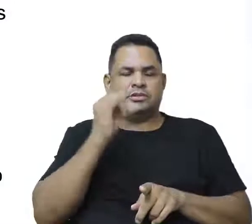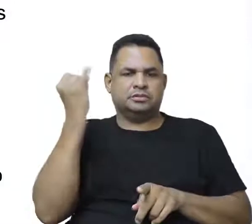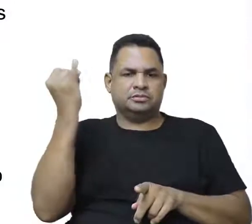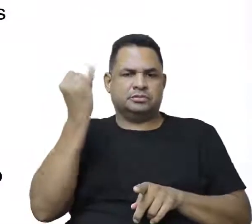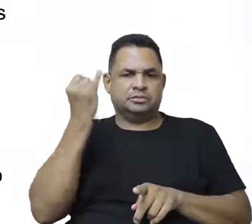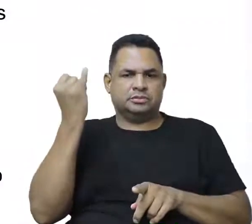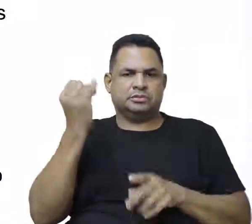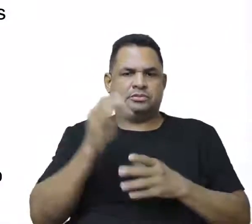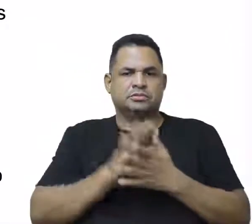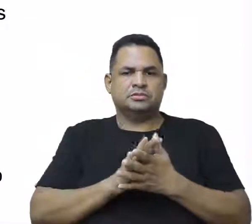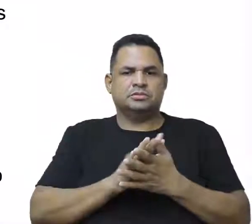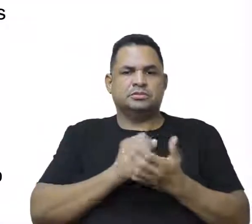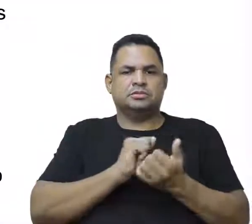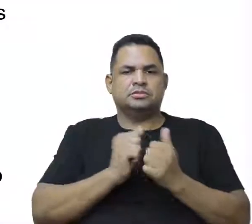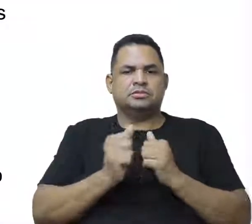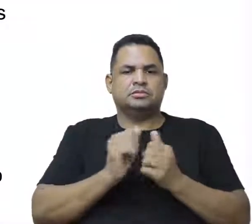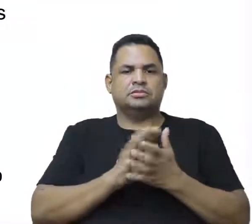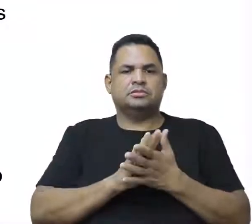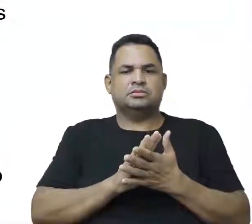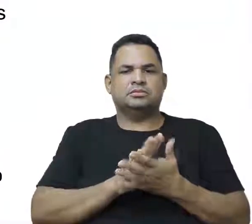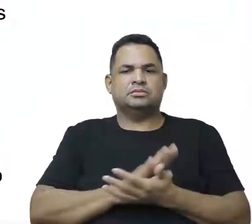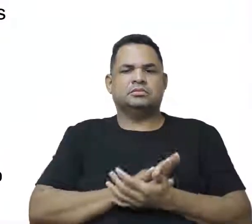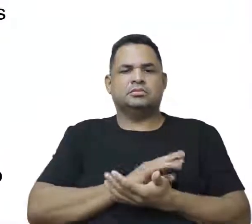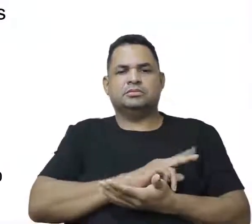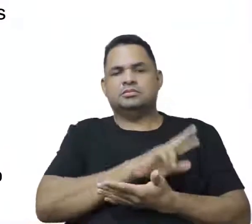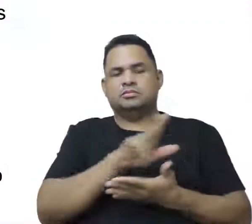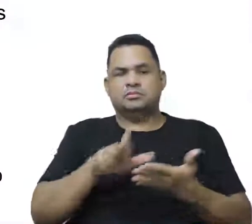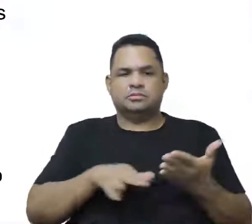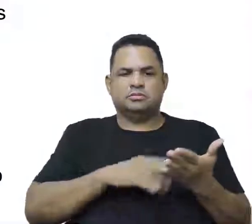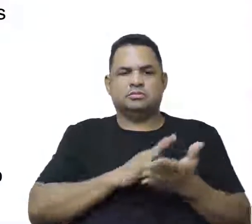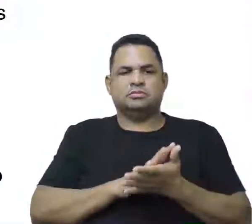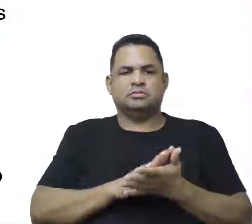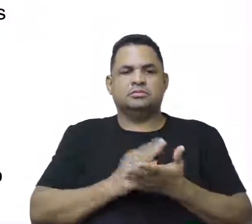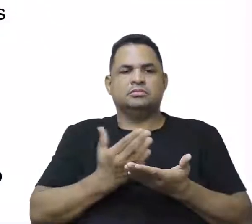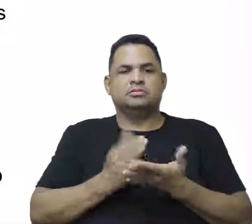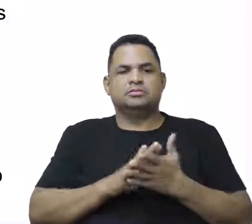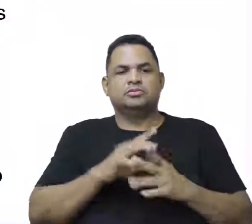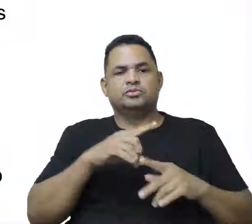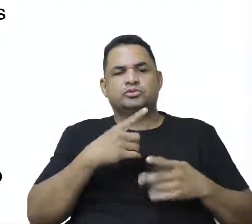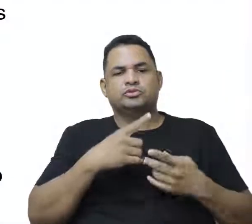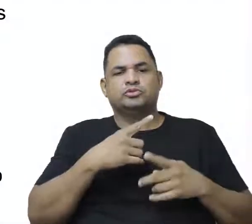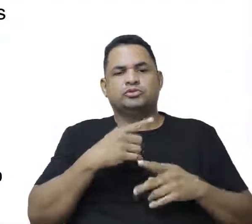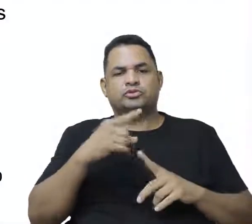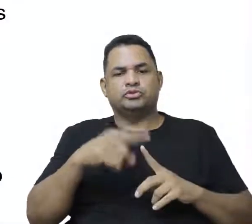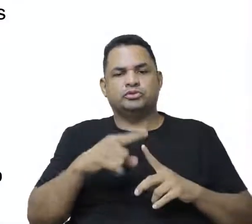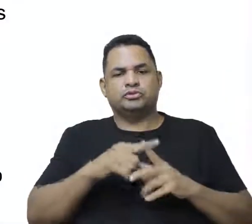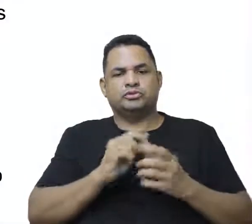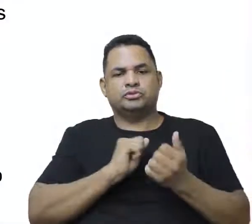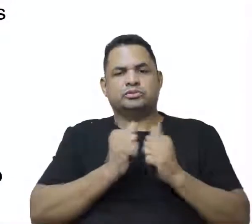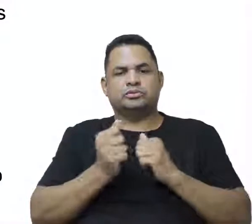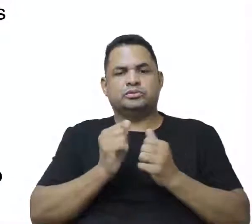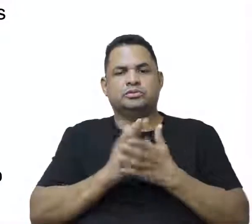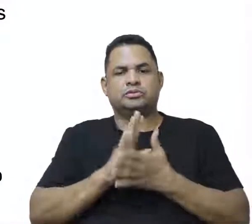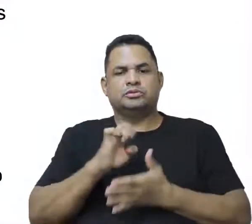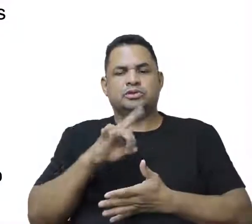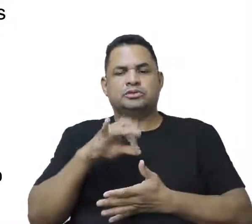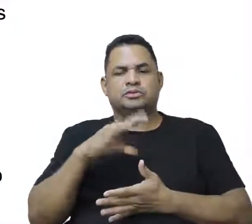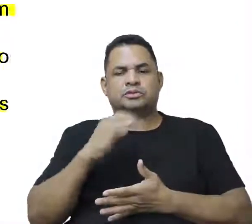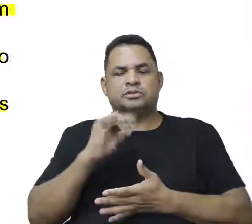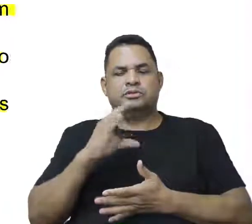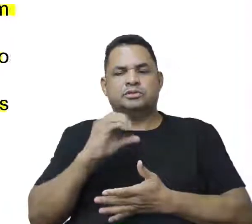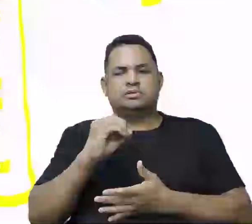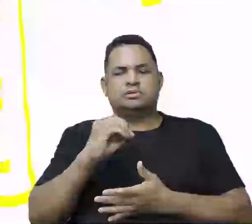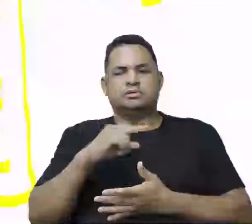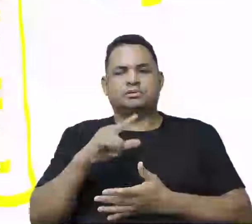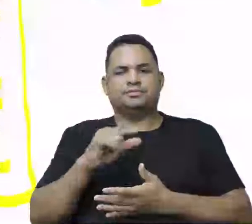palavras-chave, esportes e suas variantes. Então, ele vai falar de modalidade esportiva e esportivização. Vou voltar